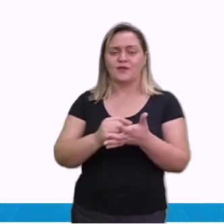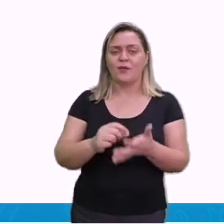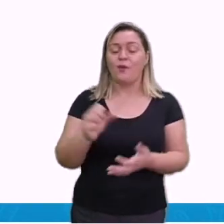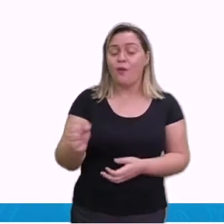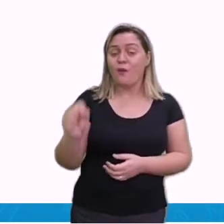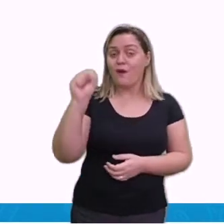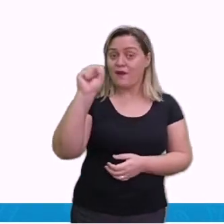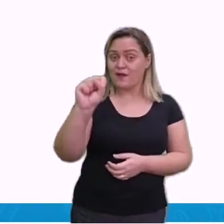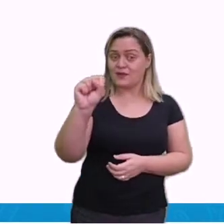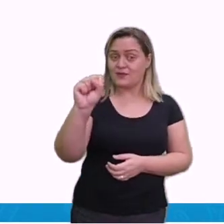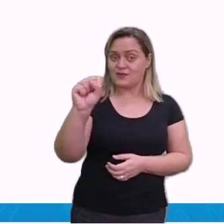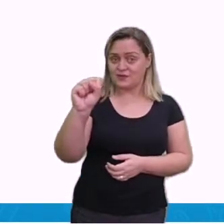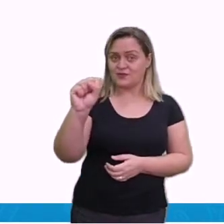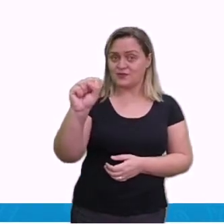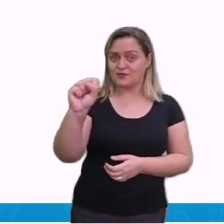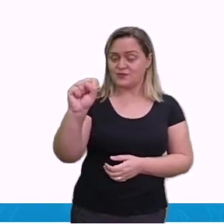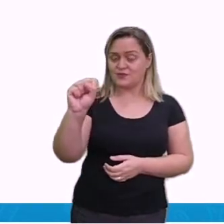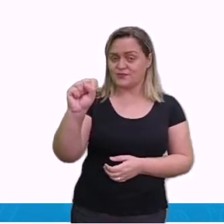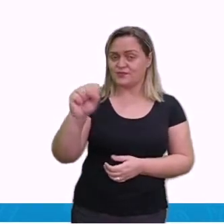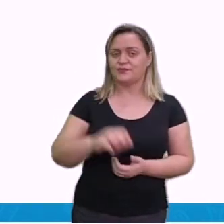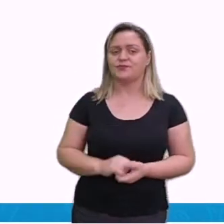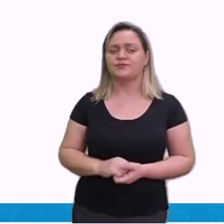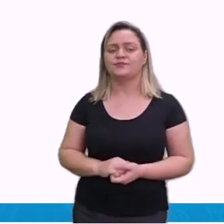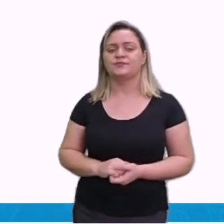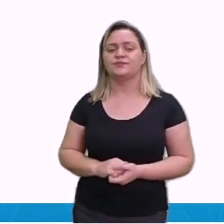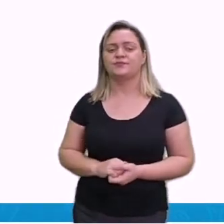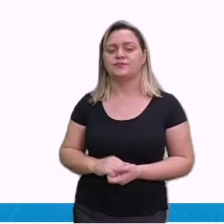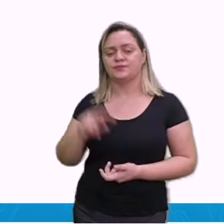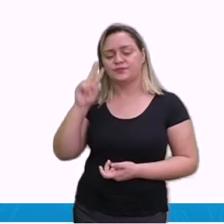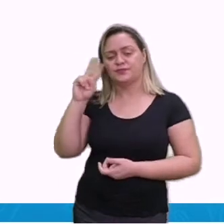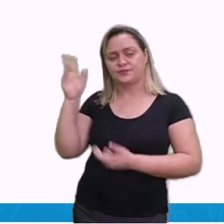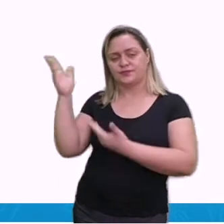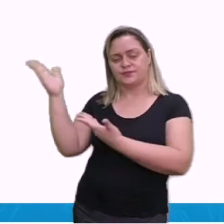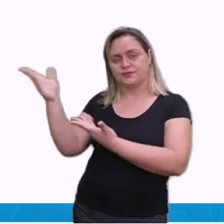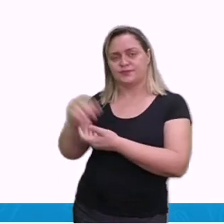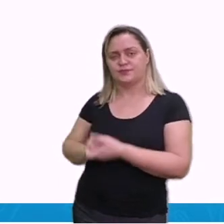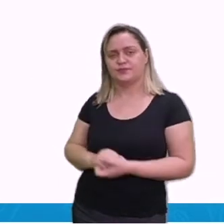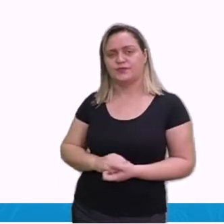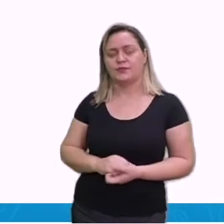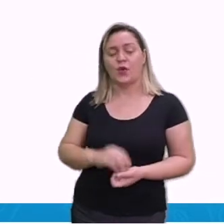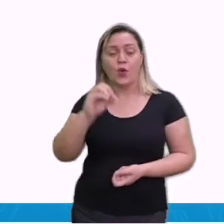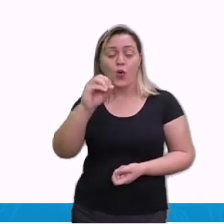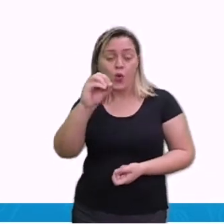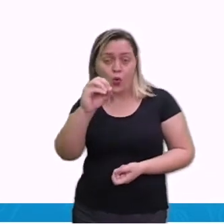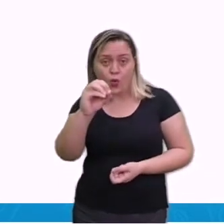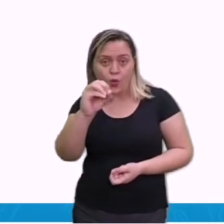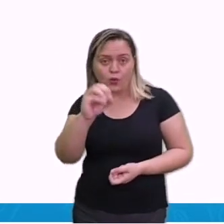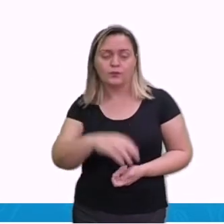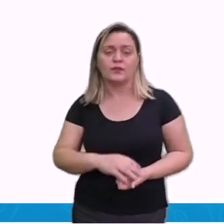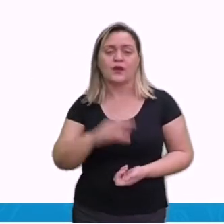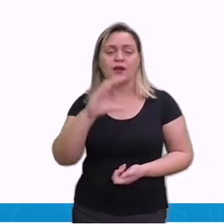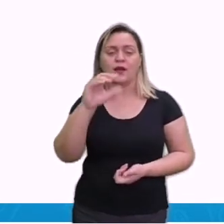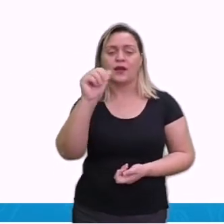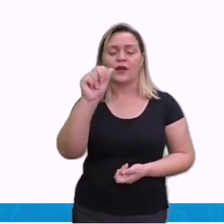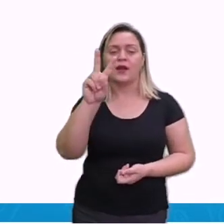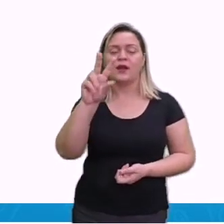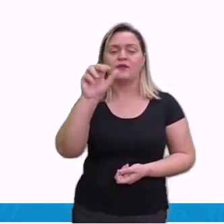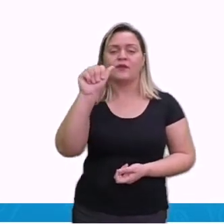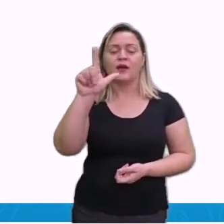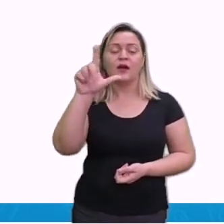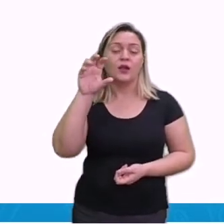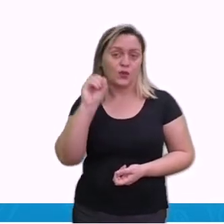plural e coloquei os cavalos. Olha lá, só apareceu o S. Aí fica tranquilo, aí é muito